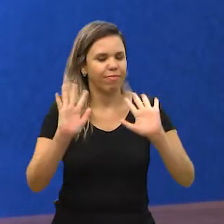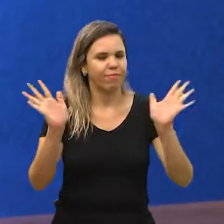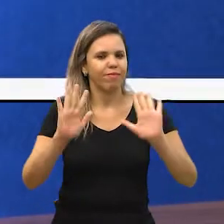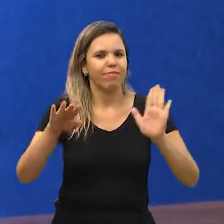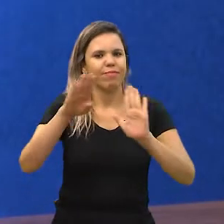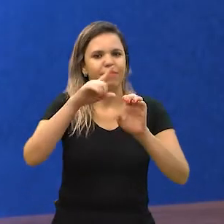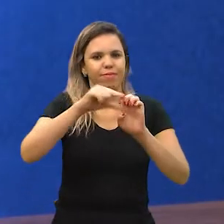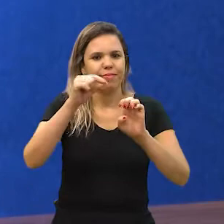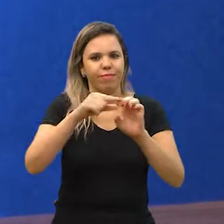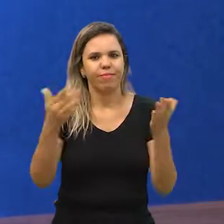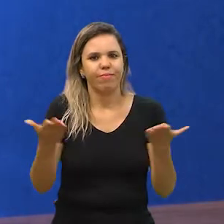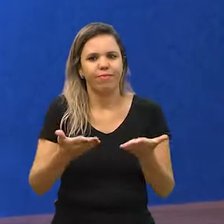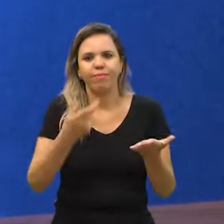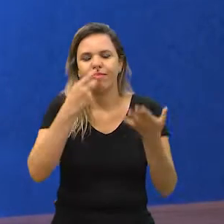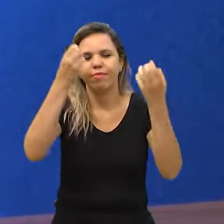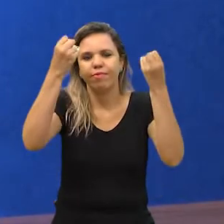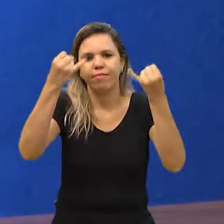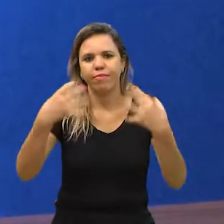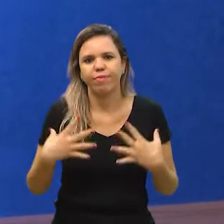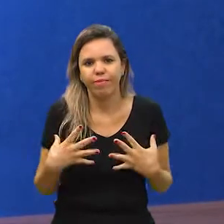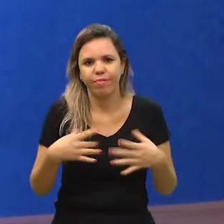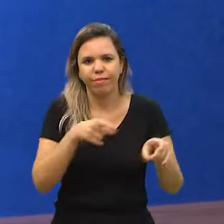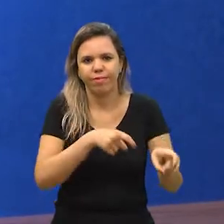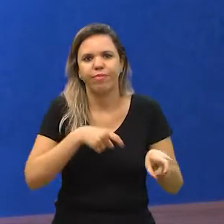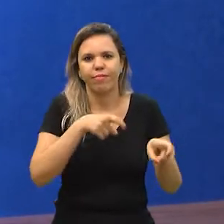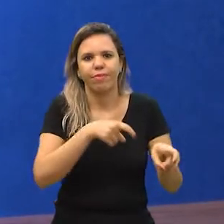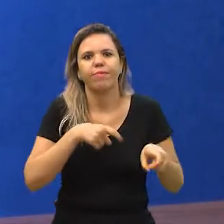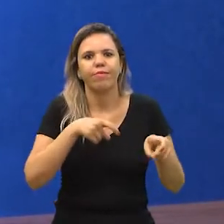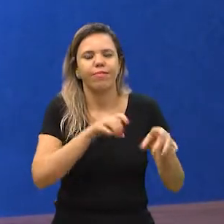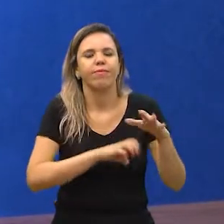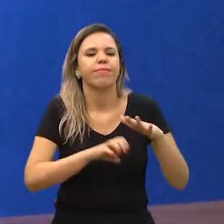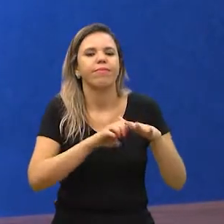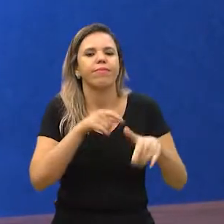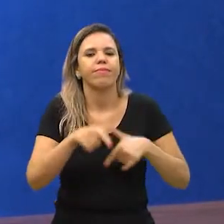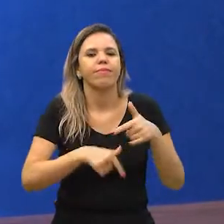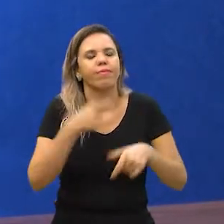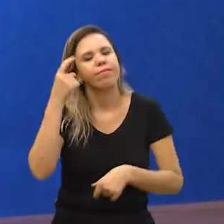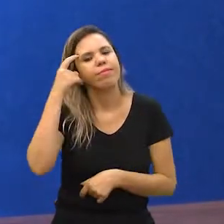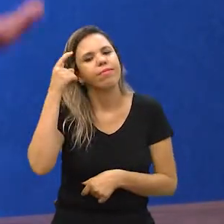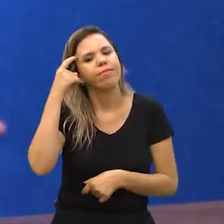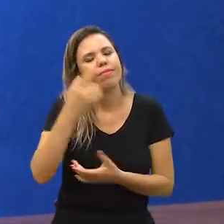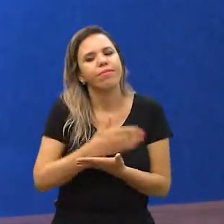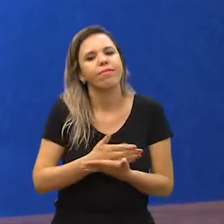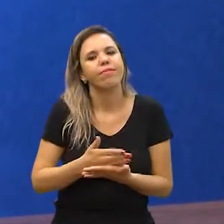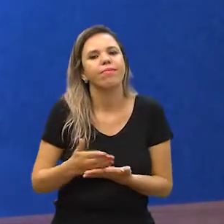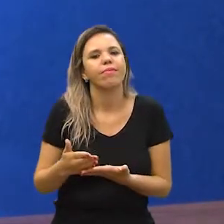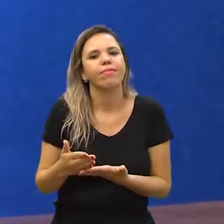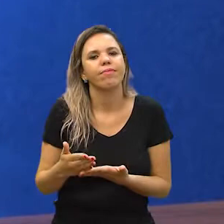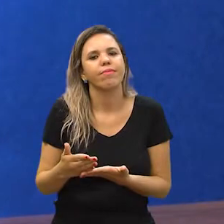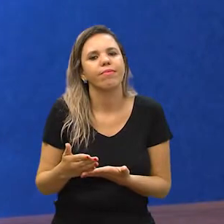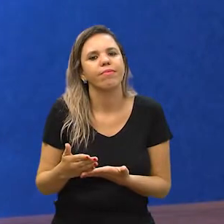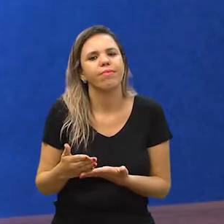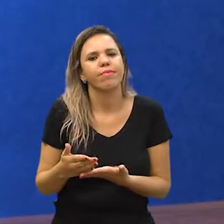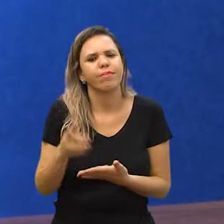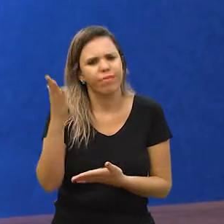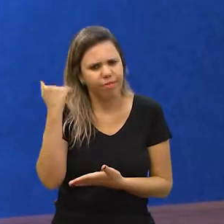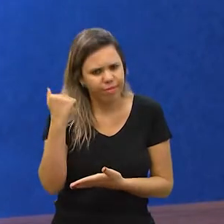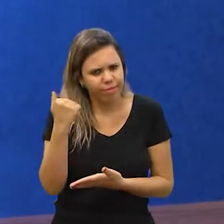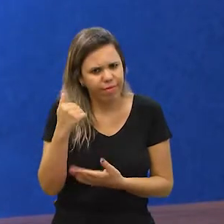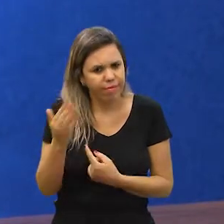Olá, o Ser Empreendedor de hoje vai falar do mundo do agronegócio. A gente sempre fala, pensa em produção e tudo mais, mas você sabia